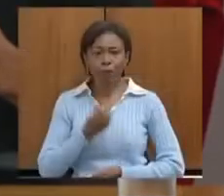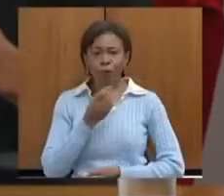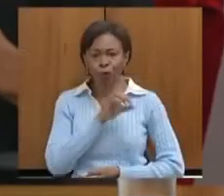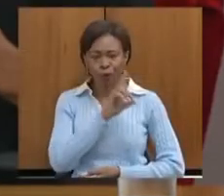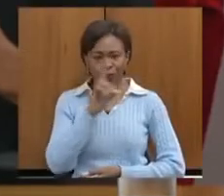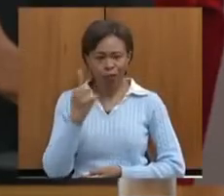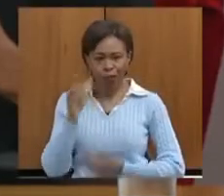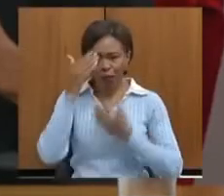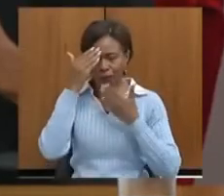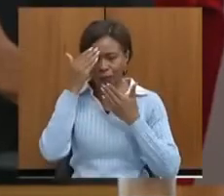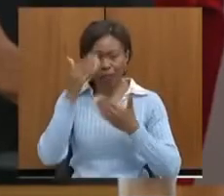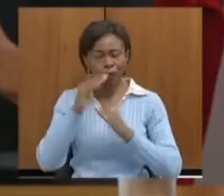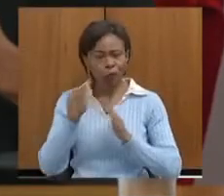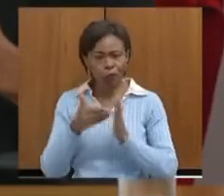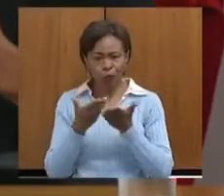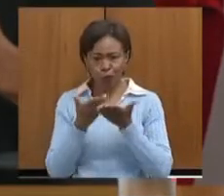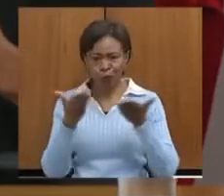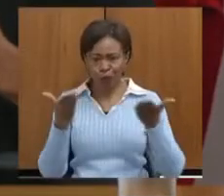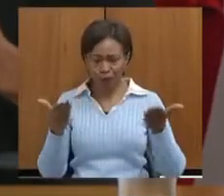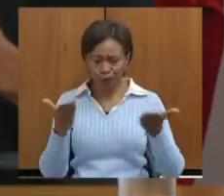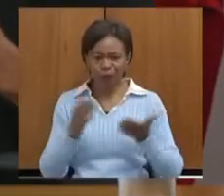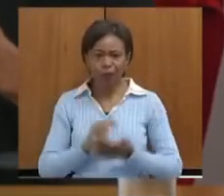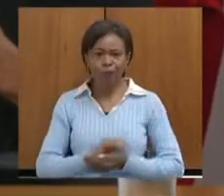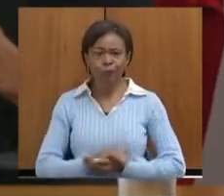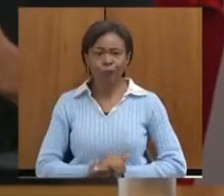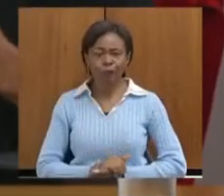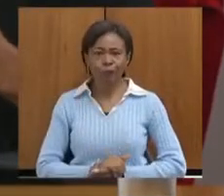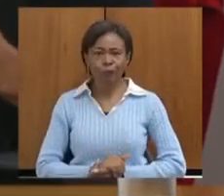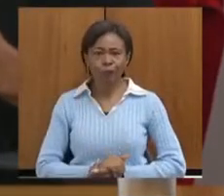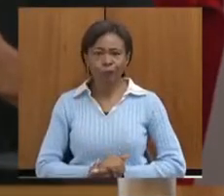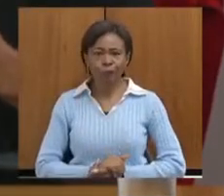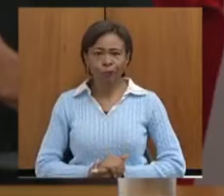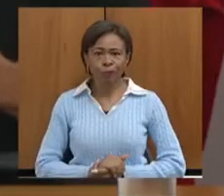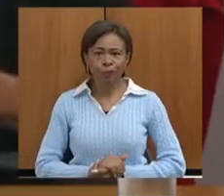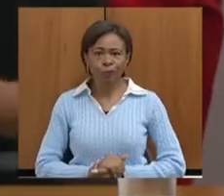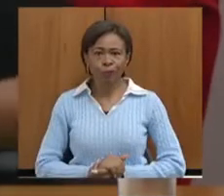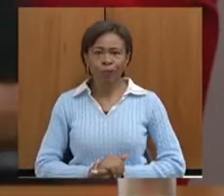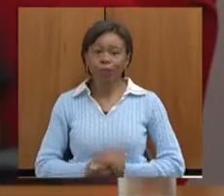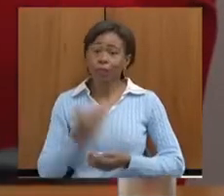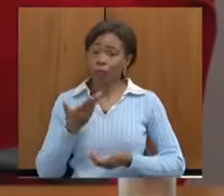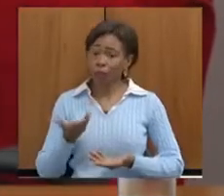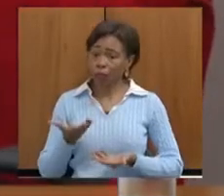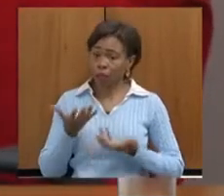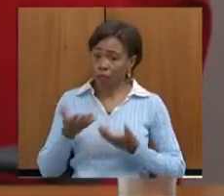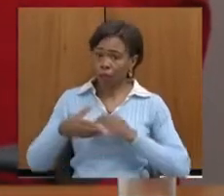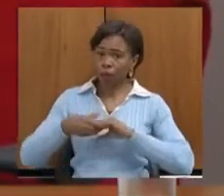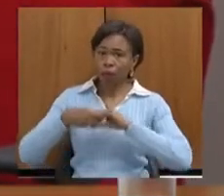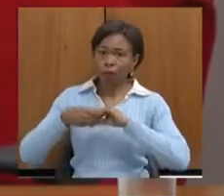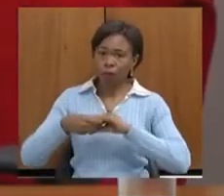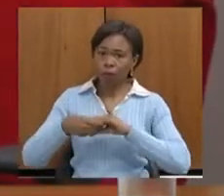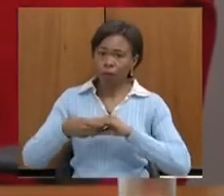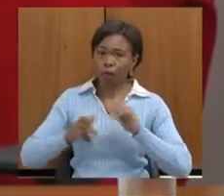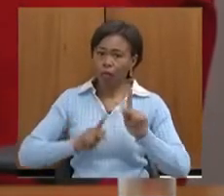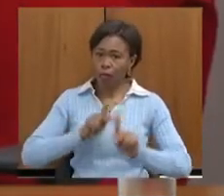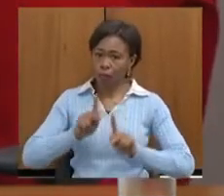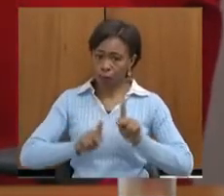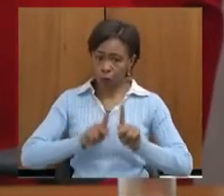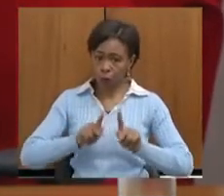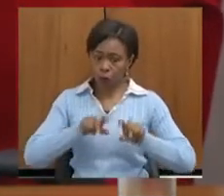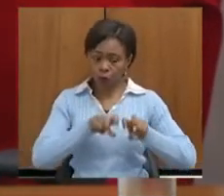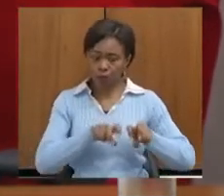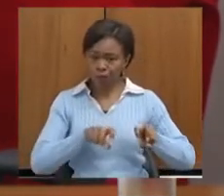a todos bom dia a todos e permita aqui cumprimentar os que compõem a nossa mesa